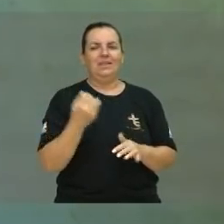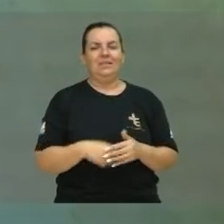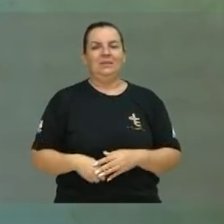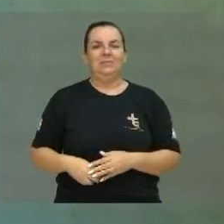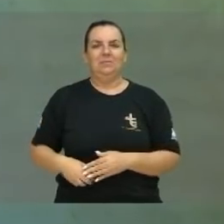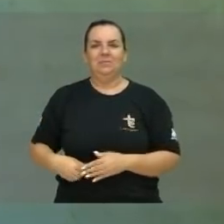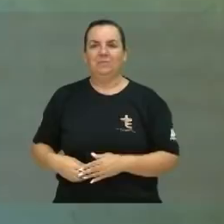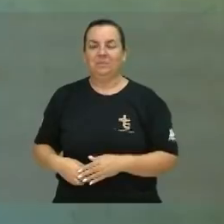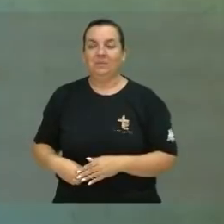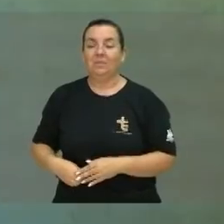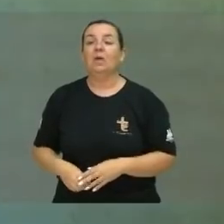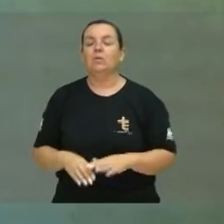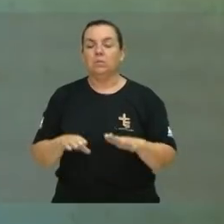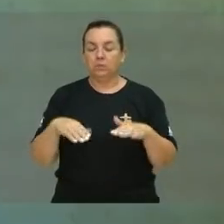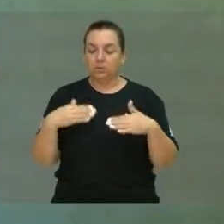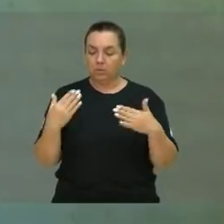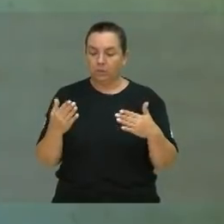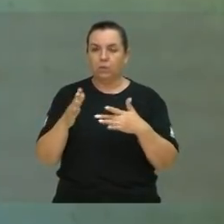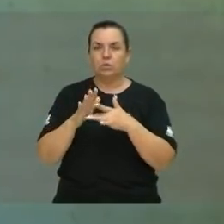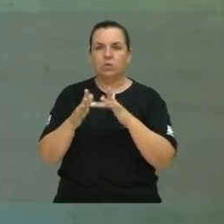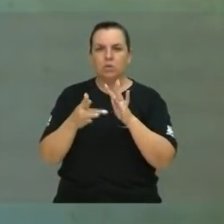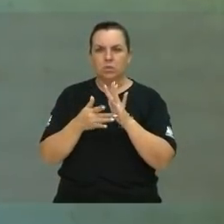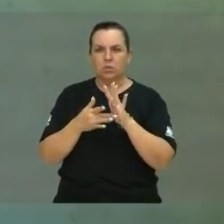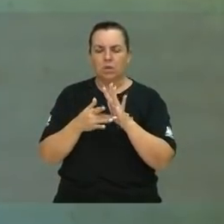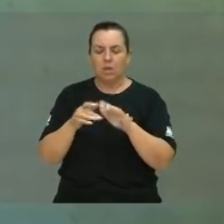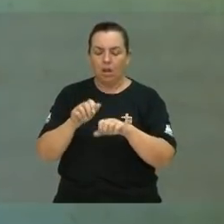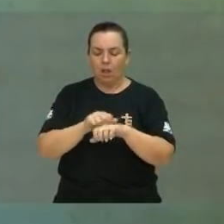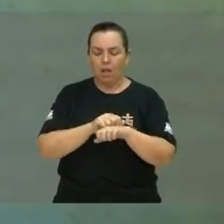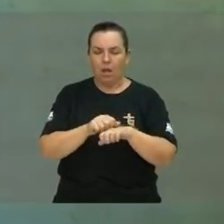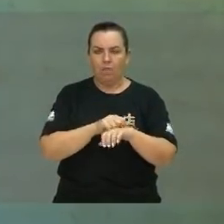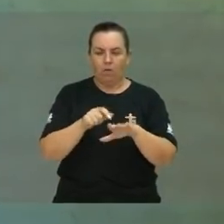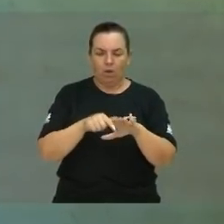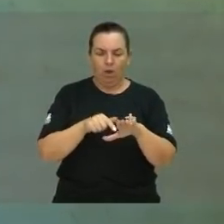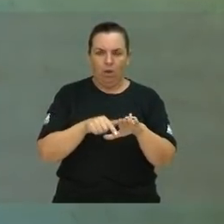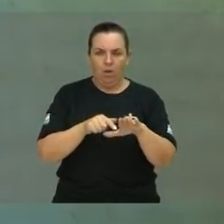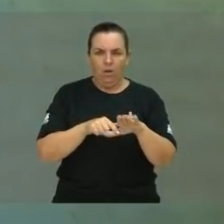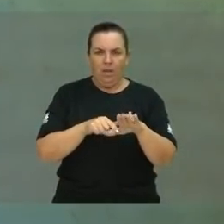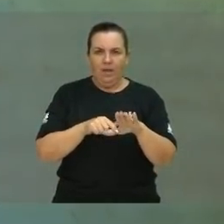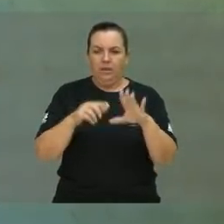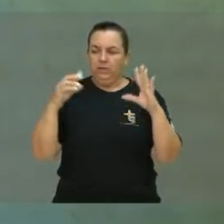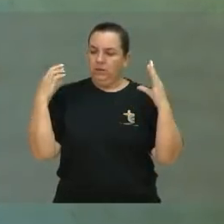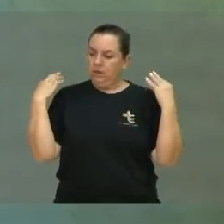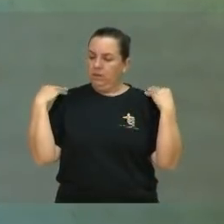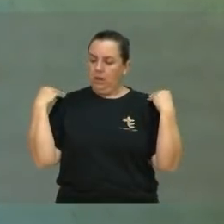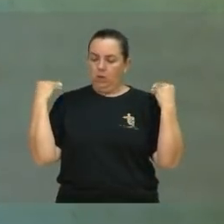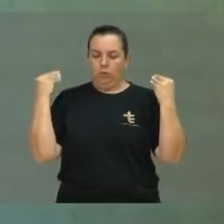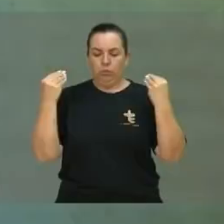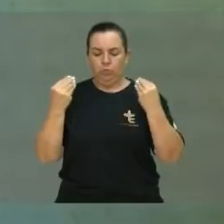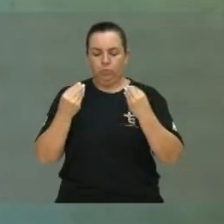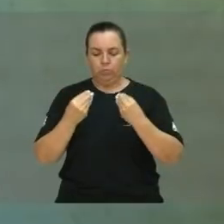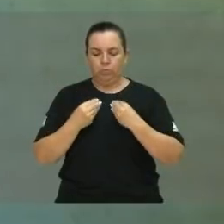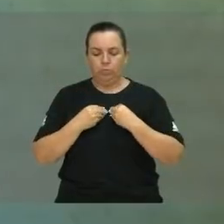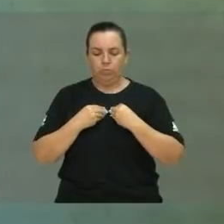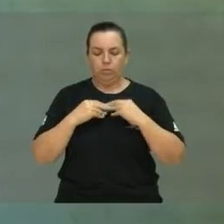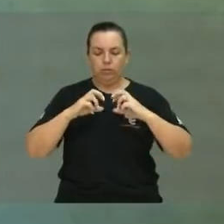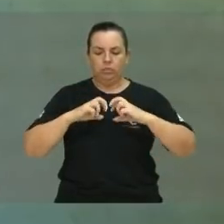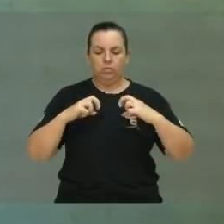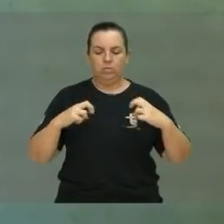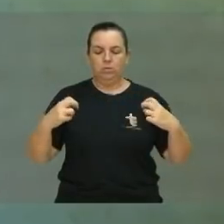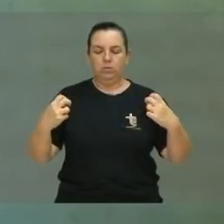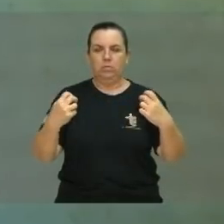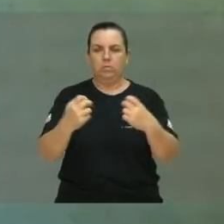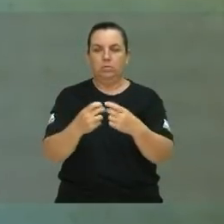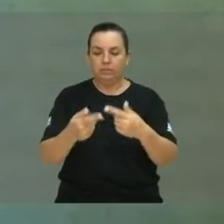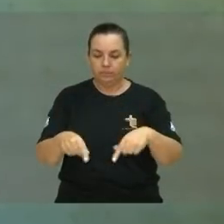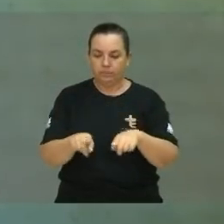que liso lavou os pés retomou o manto voltou para a mesa eles